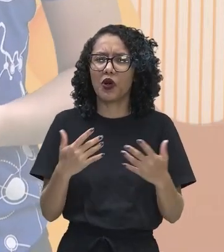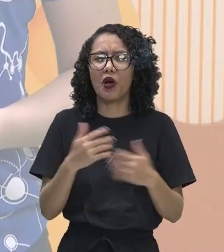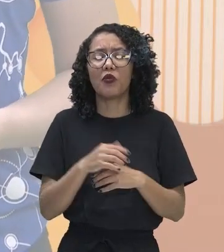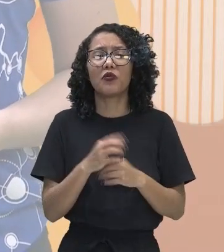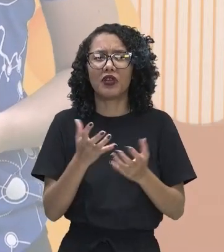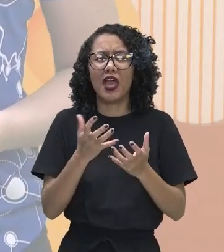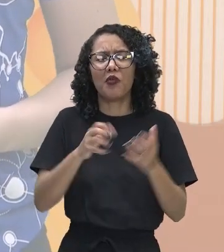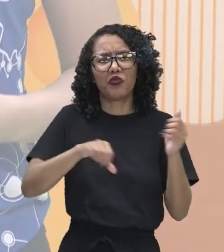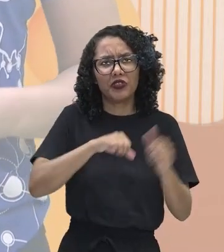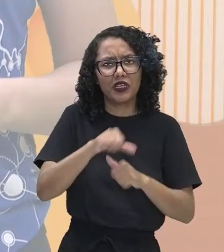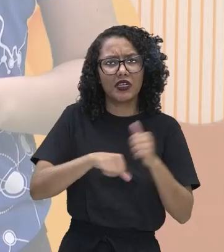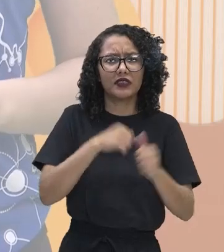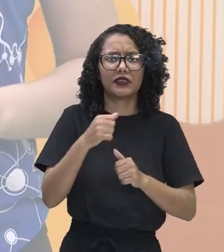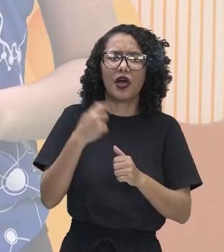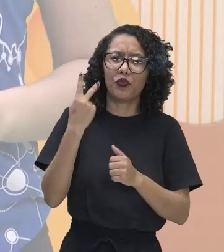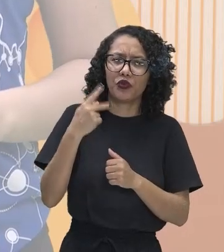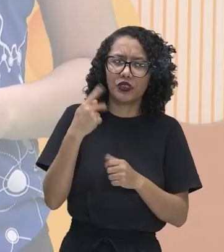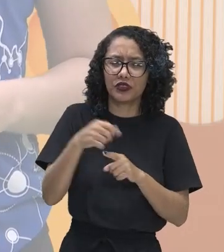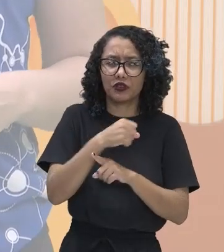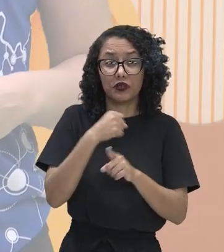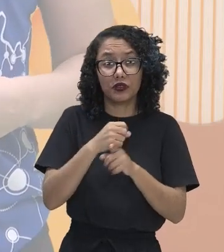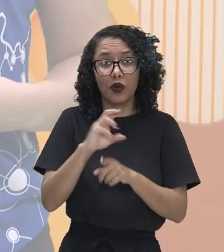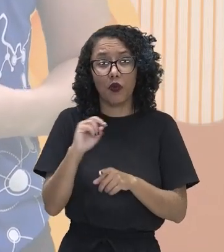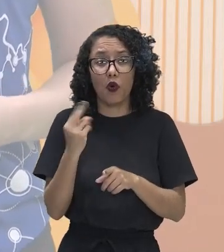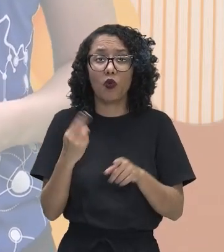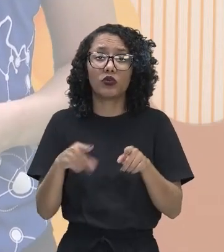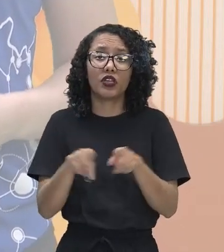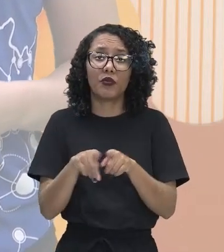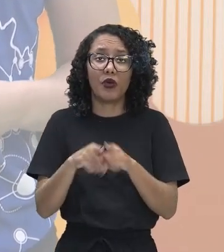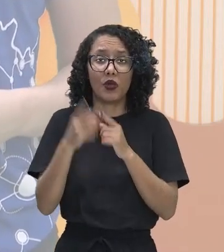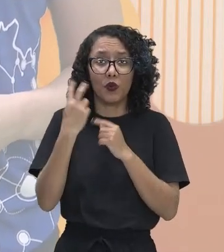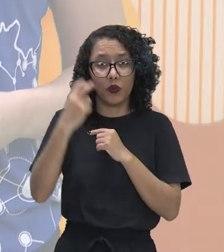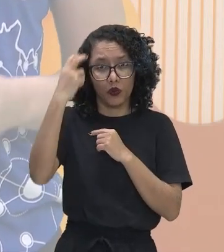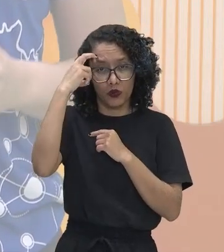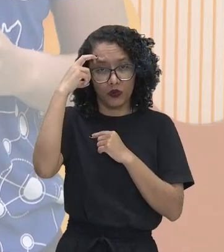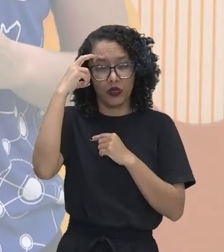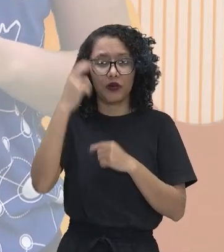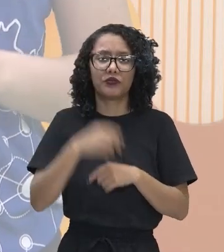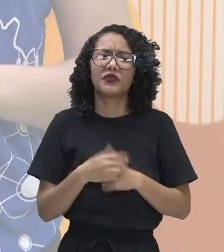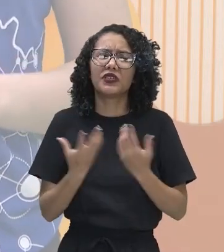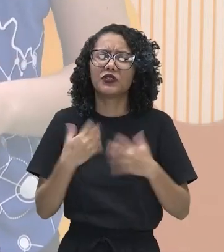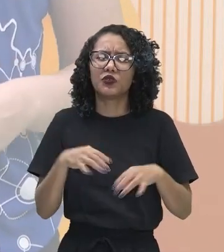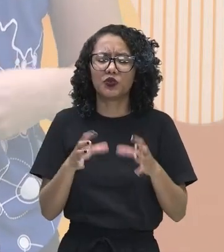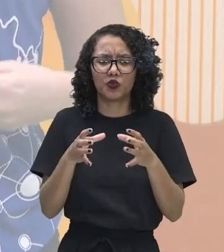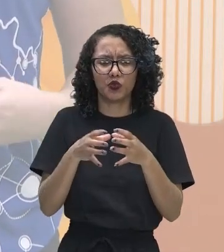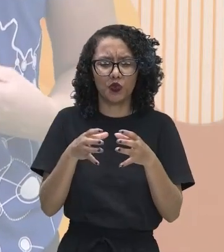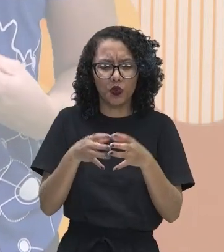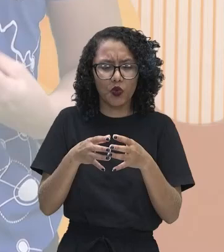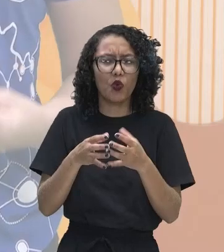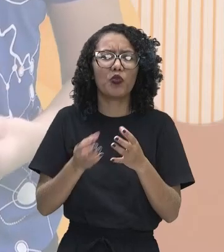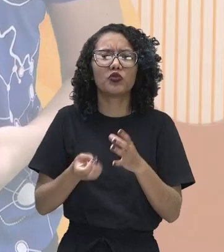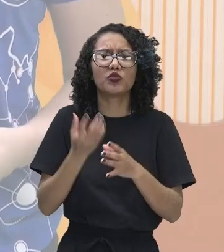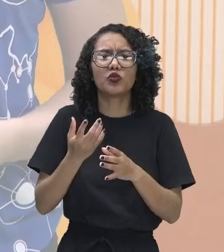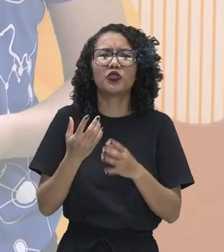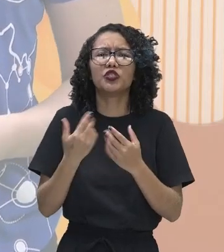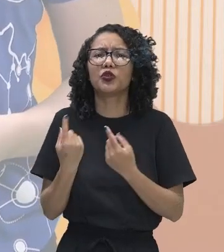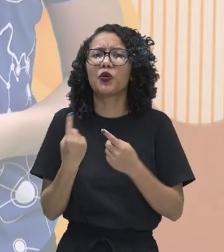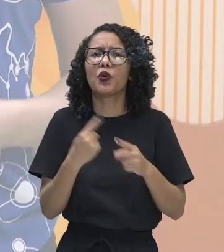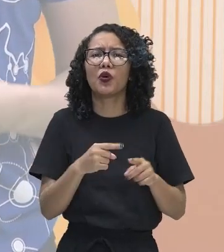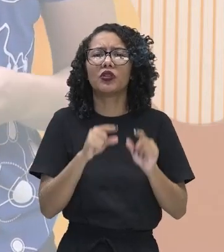políticas, sociais ou culturais. Esses movimentos surgem como respostas a